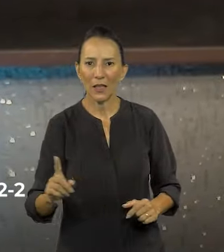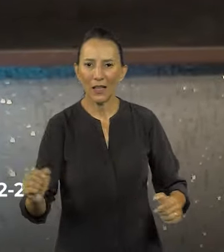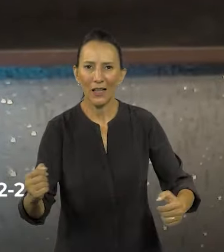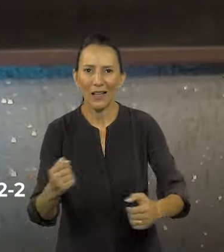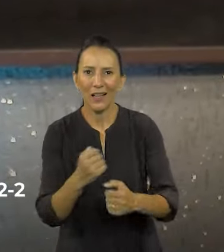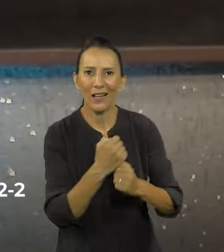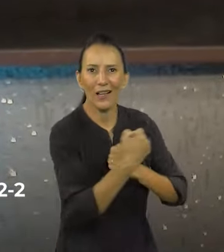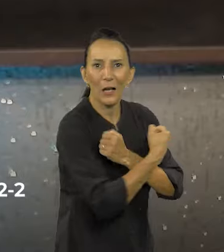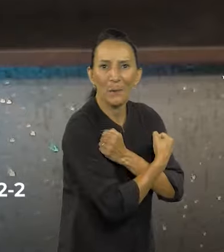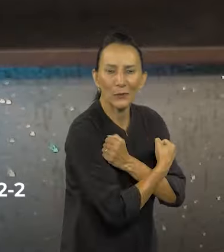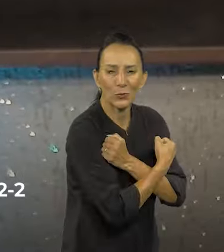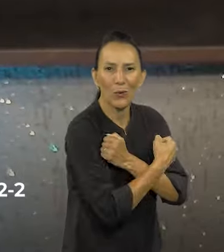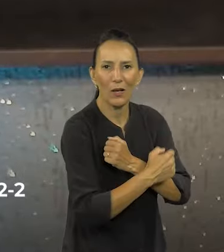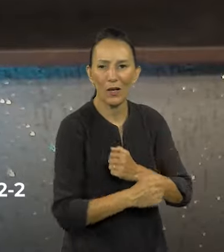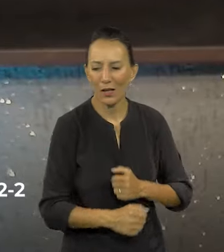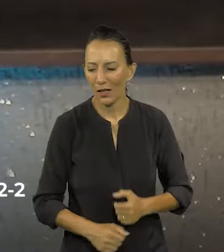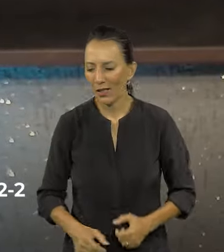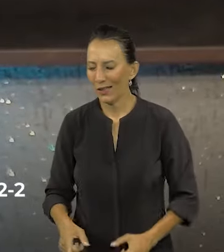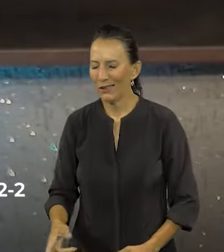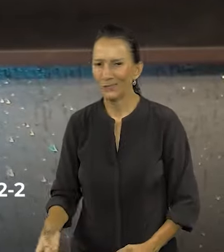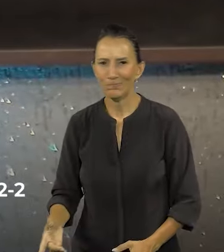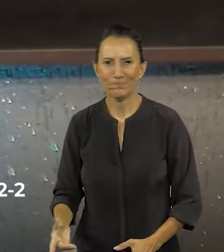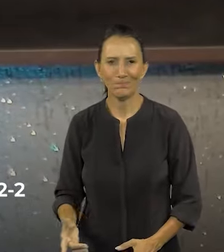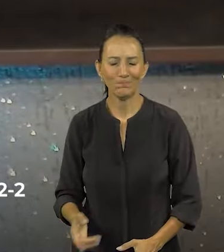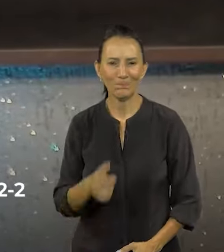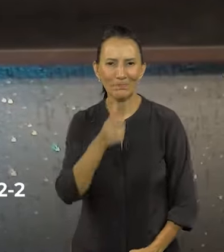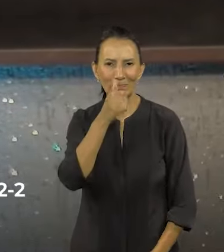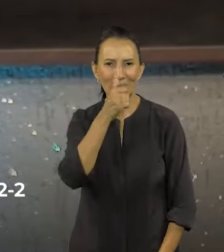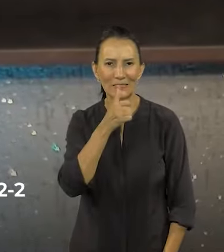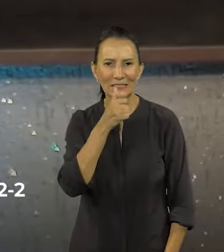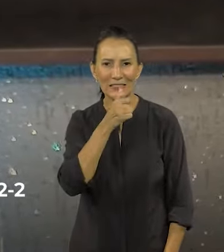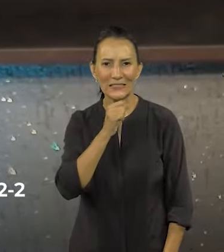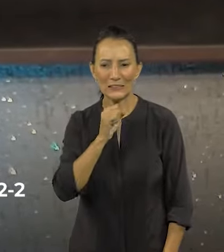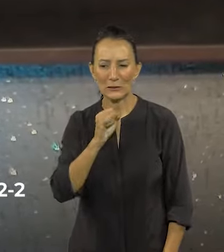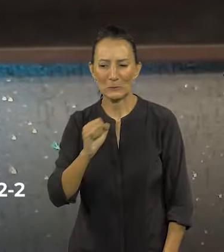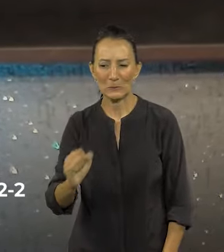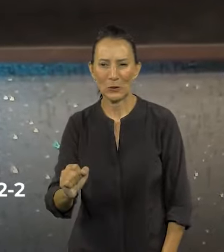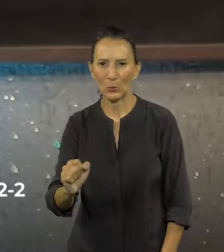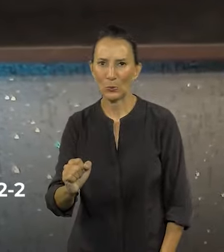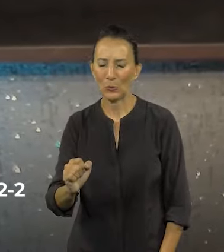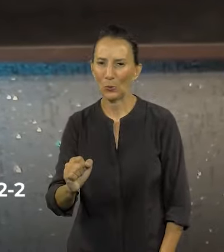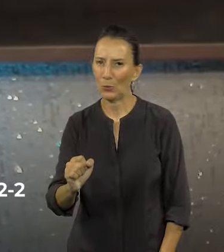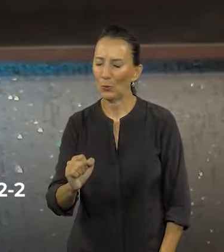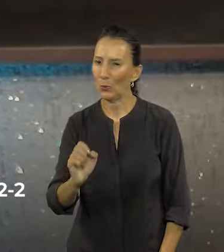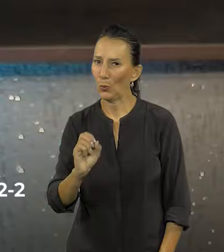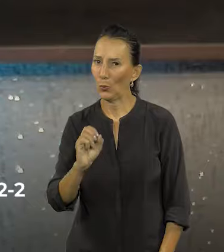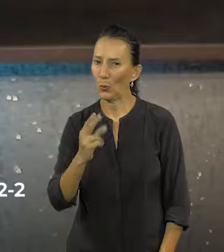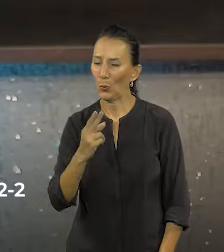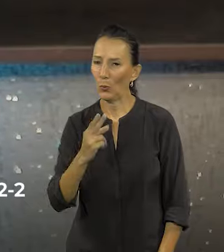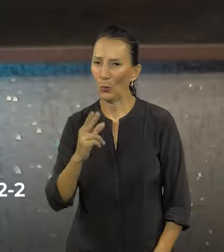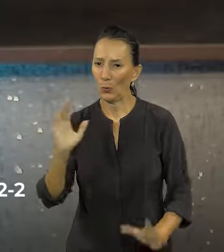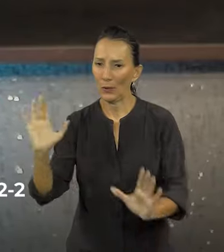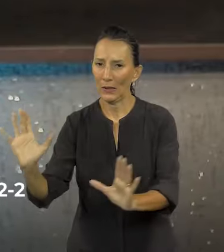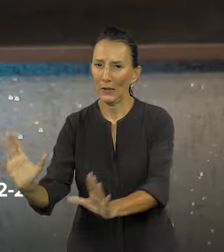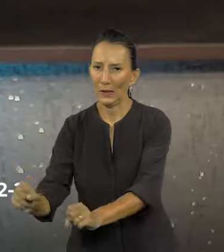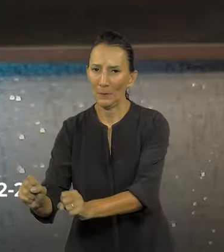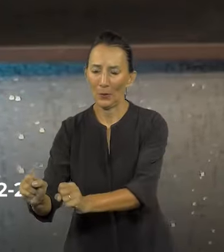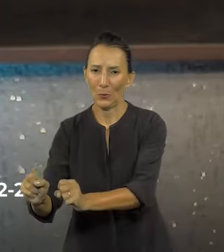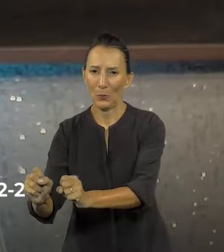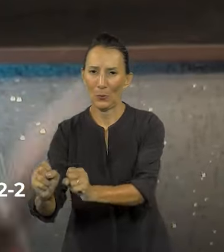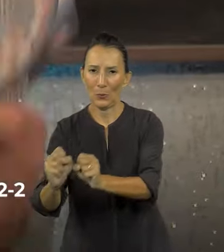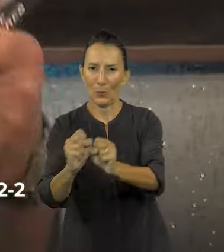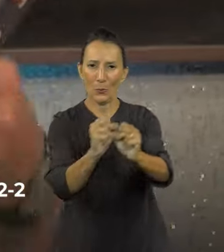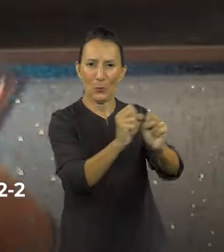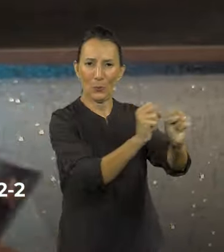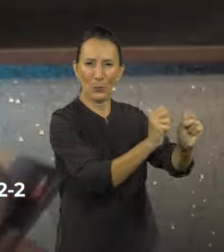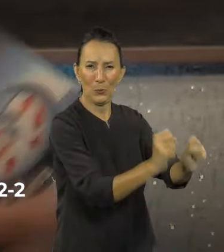então sacrifica a filha dele não sabemos se ele a matou ou se ele aprendeu a